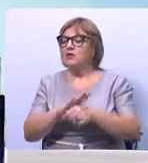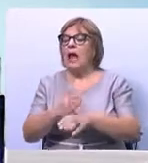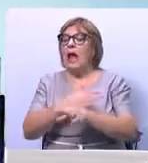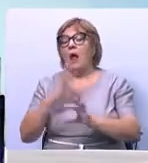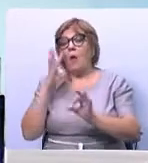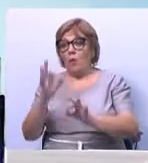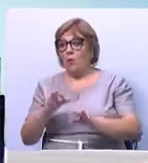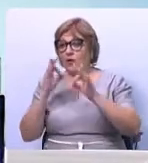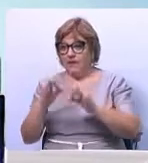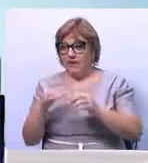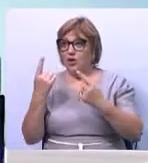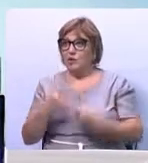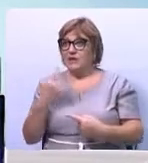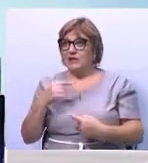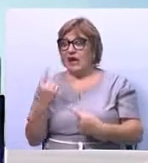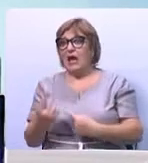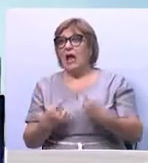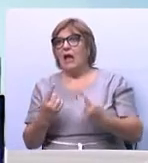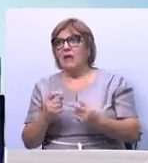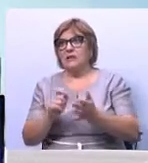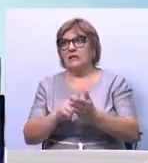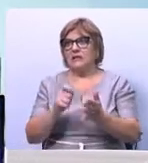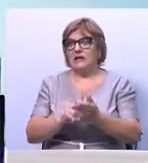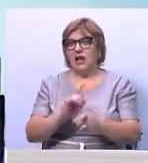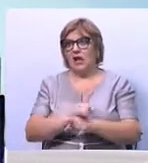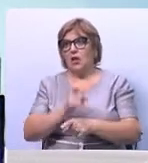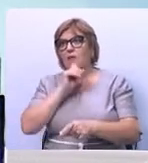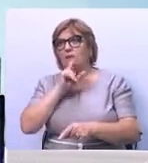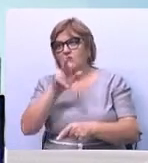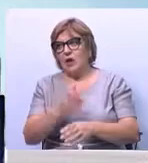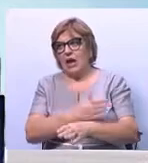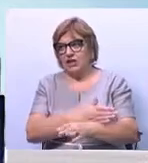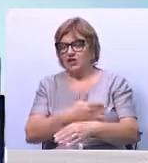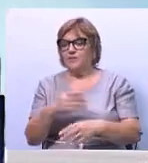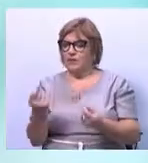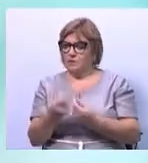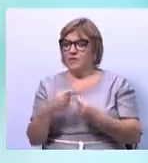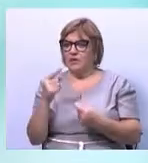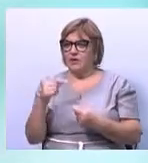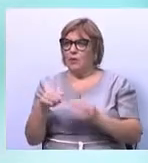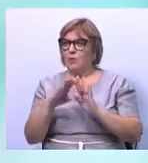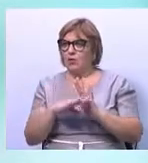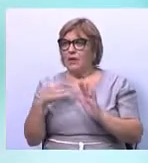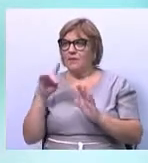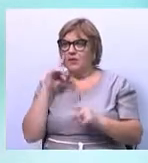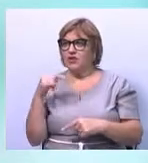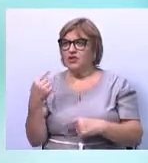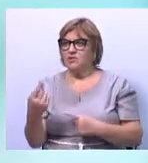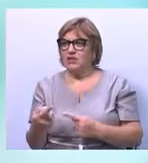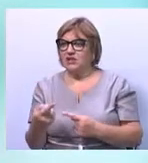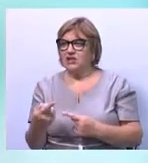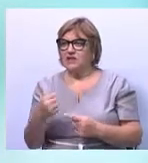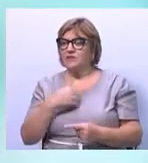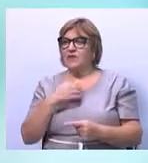prevenção em que começamos a ter aqui alguns sinais. Certo. Nós daqui a pouco no programa vamos ter também uma especialista